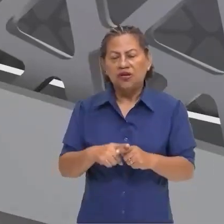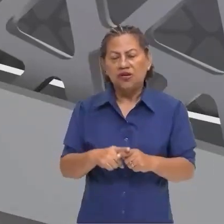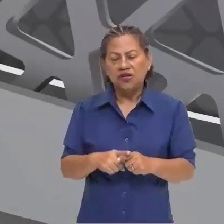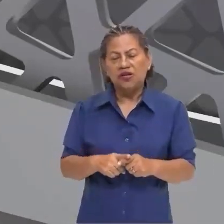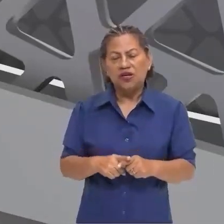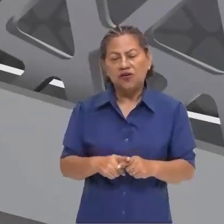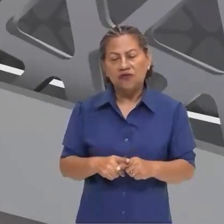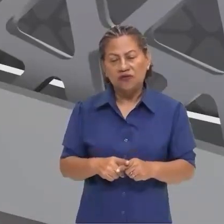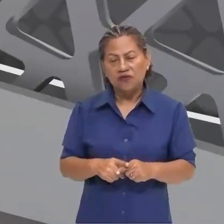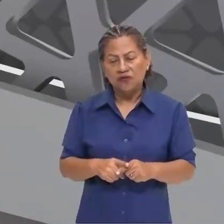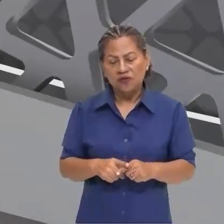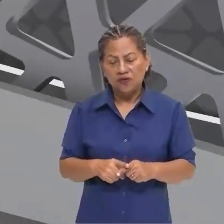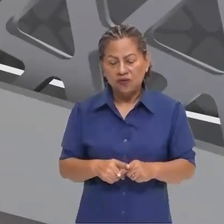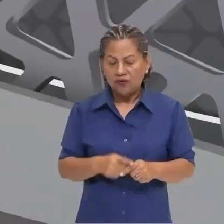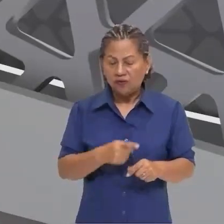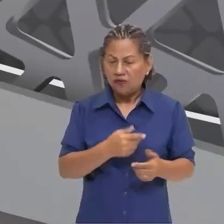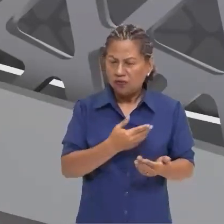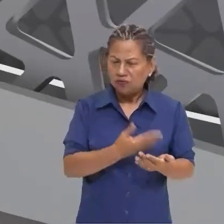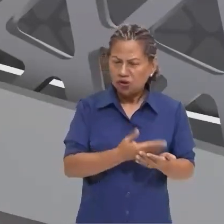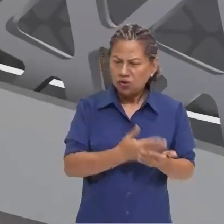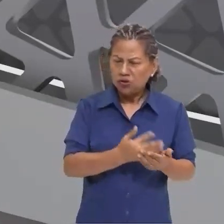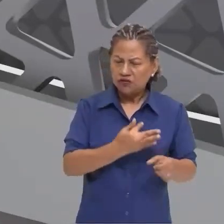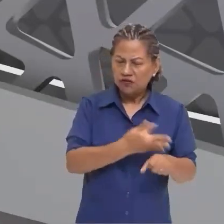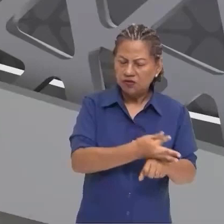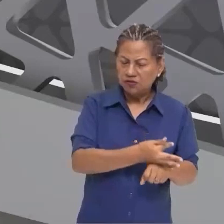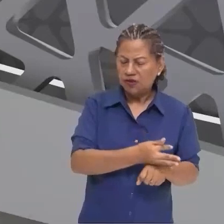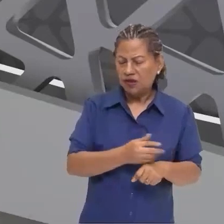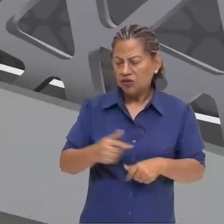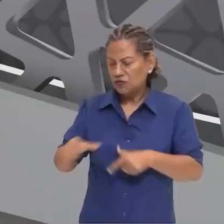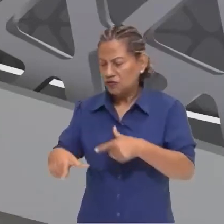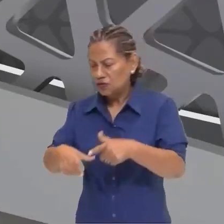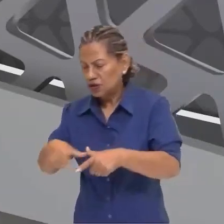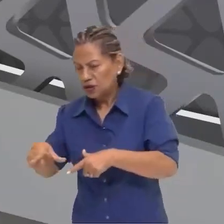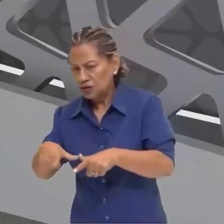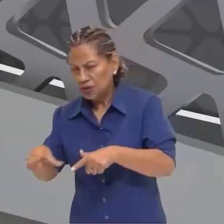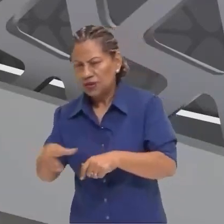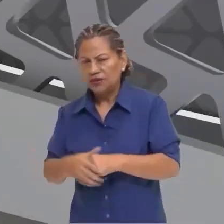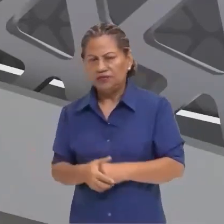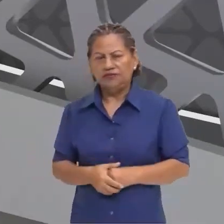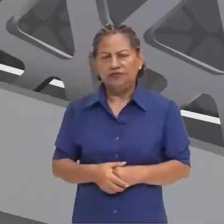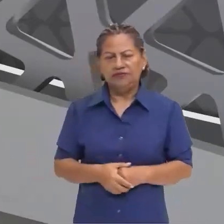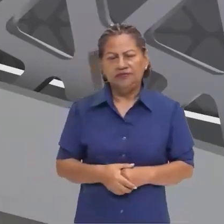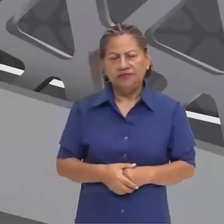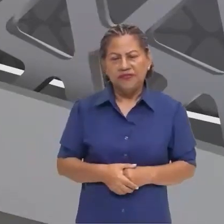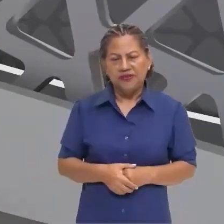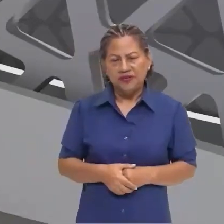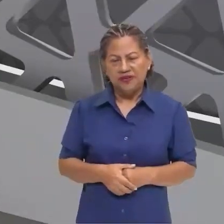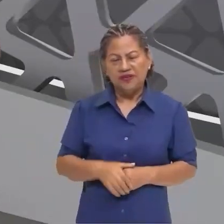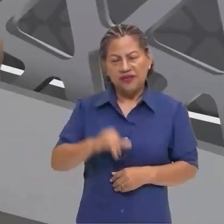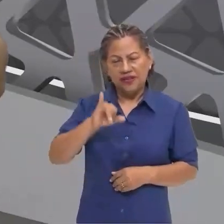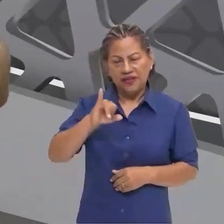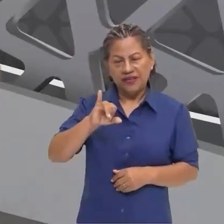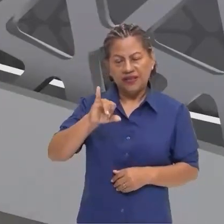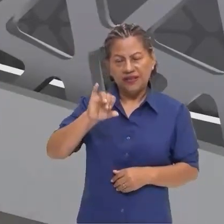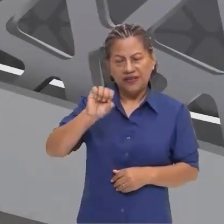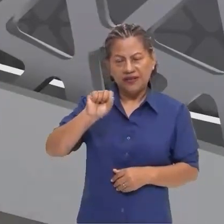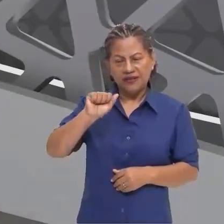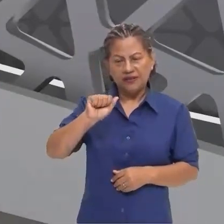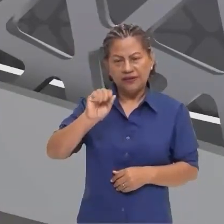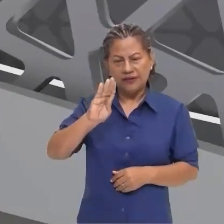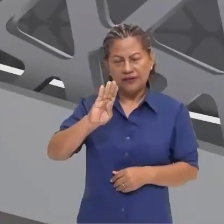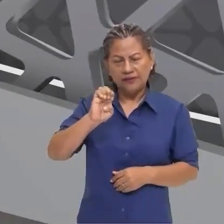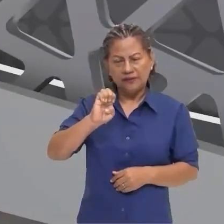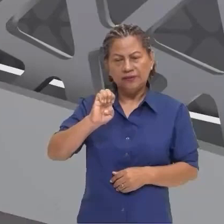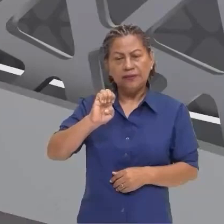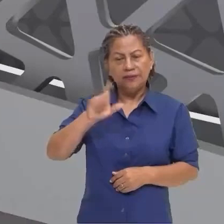e depois trabalhar para manter o meu curso, tá? Professora Isabel, estou compartilhando aqui a minha experiência, professora